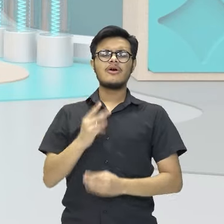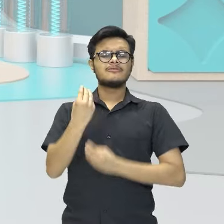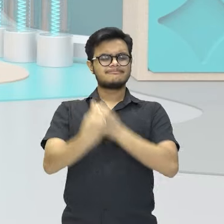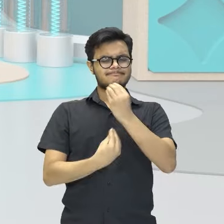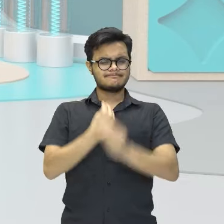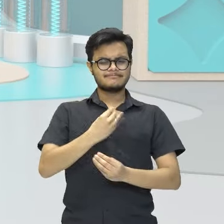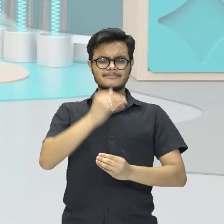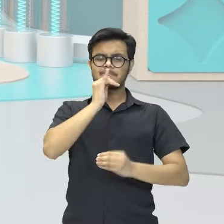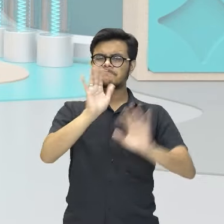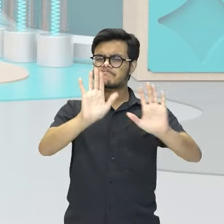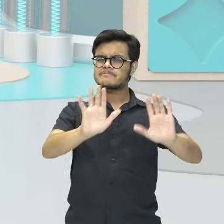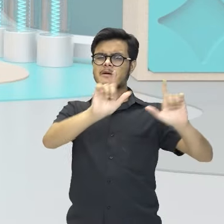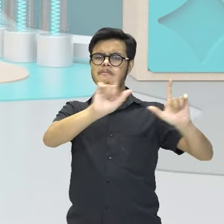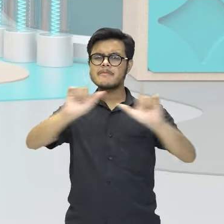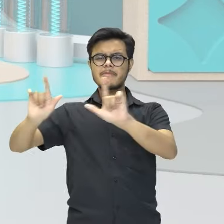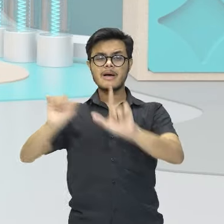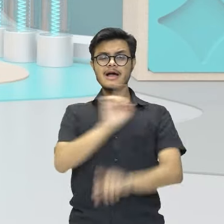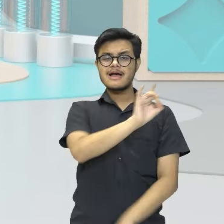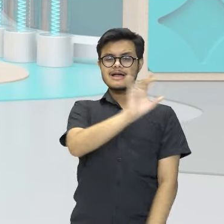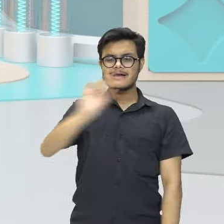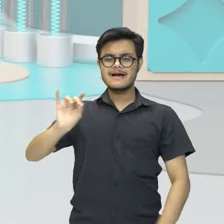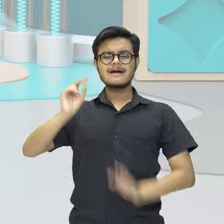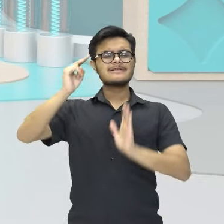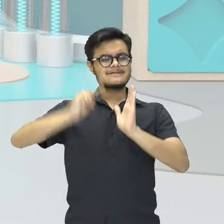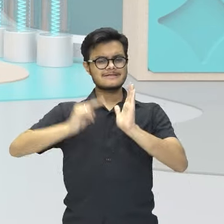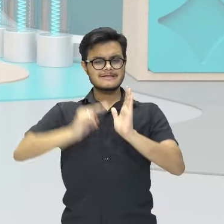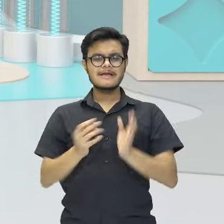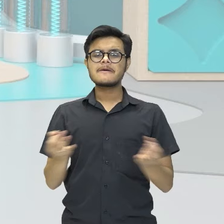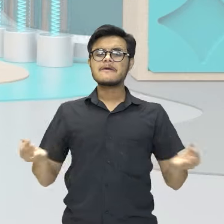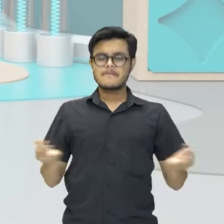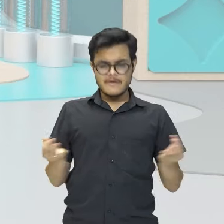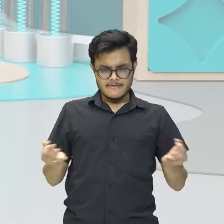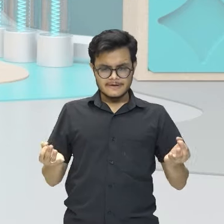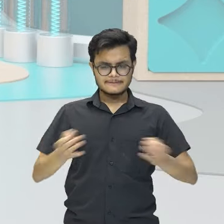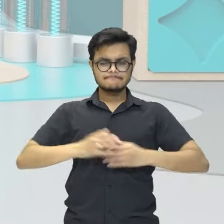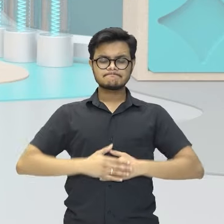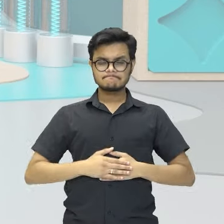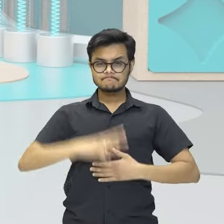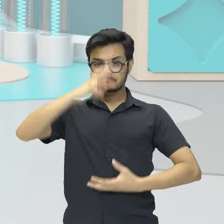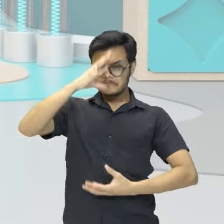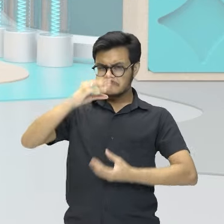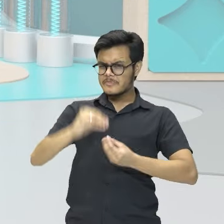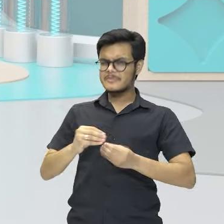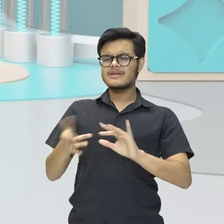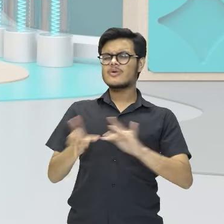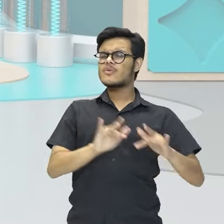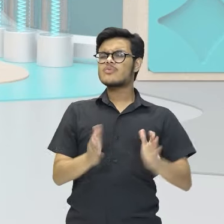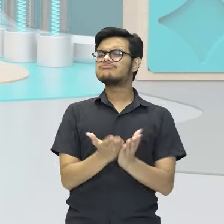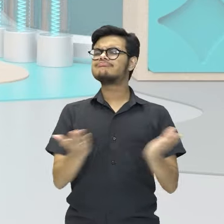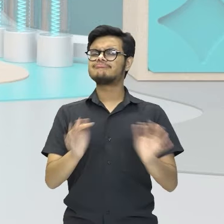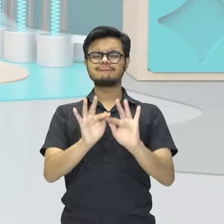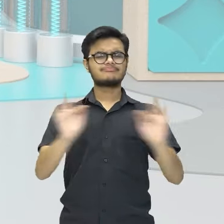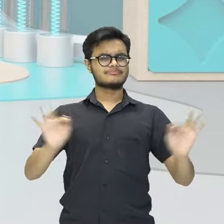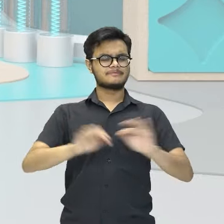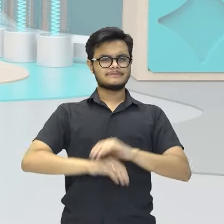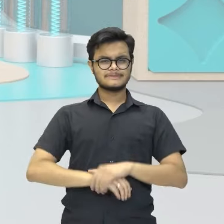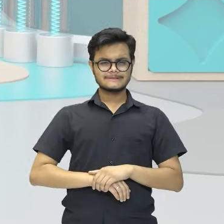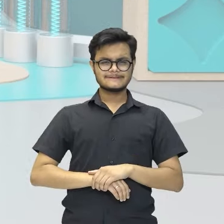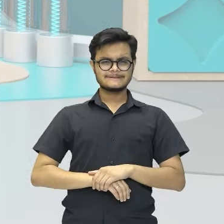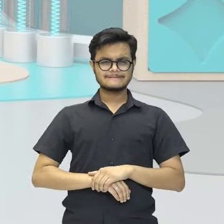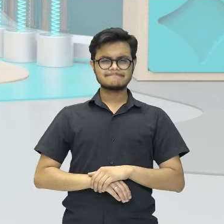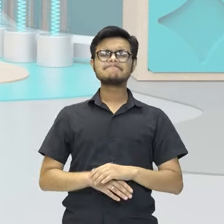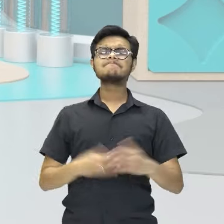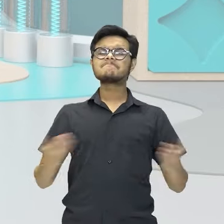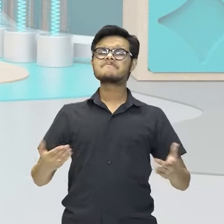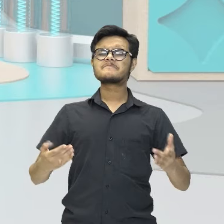um a um para que nós possamos ler as falas e entender este contexto Ok então vamos lá no primeiro